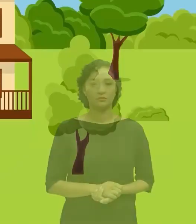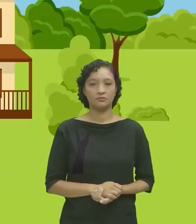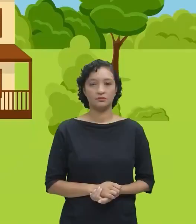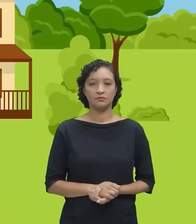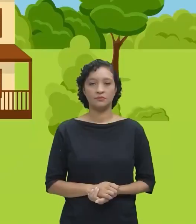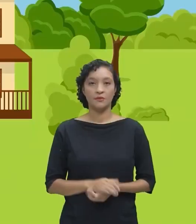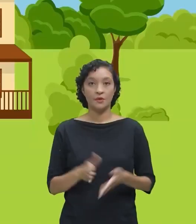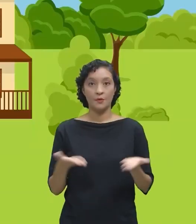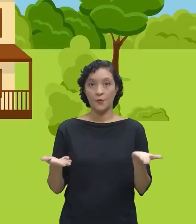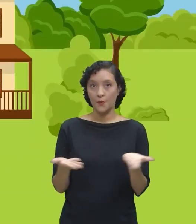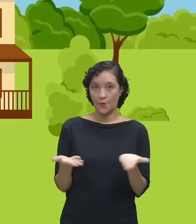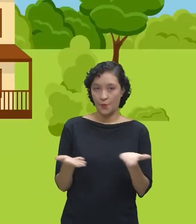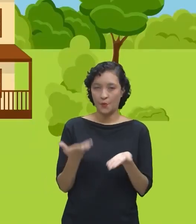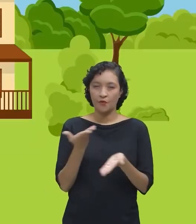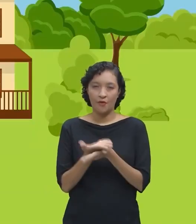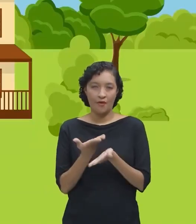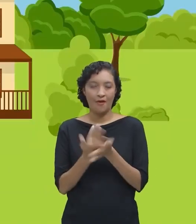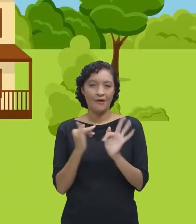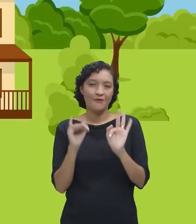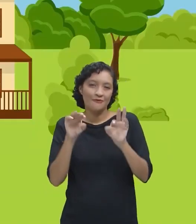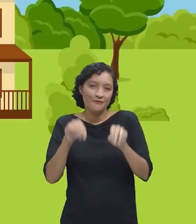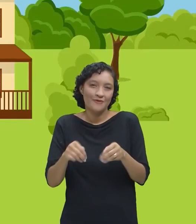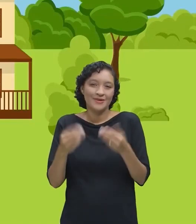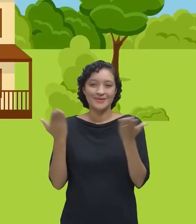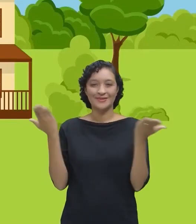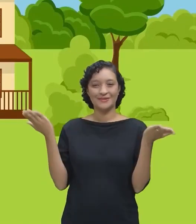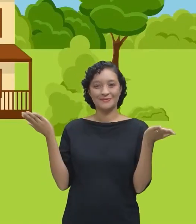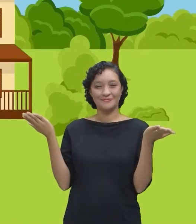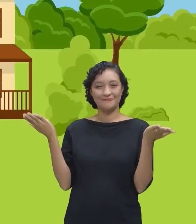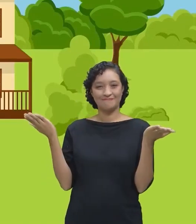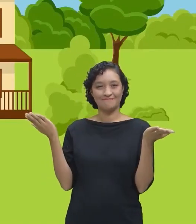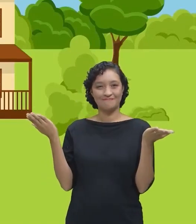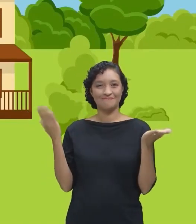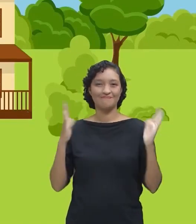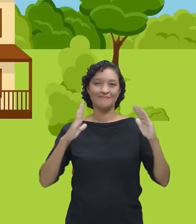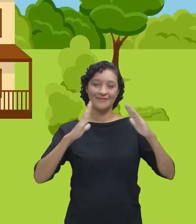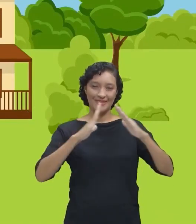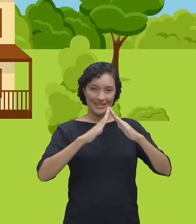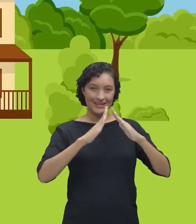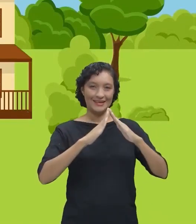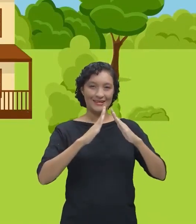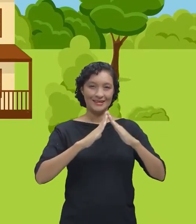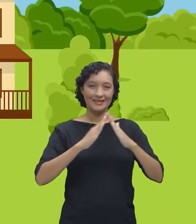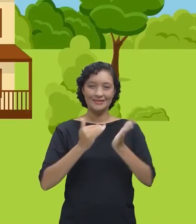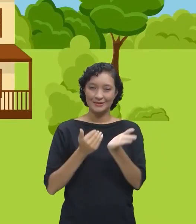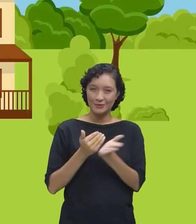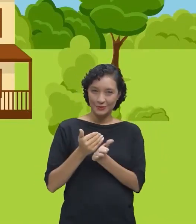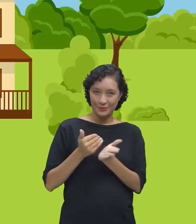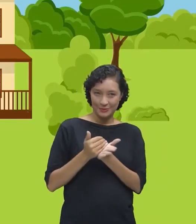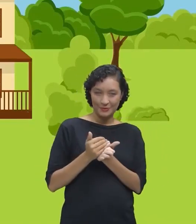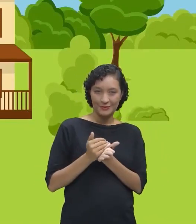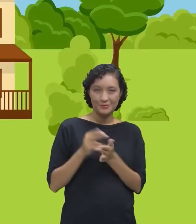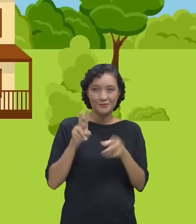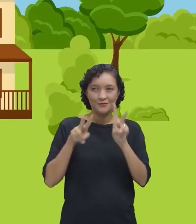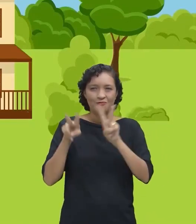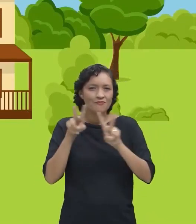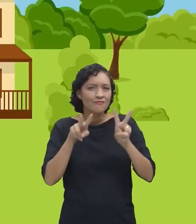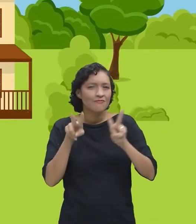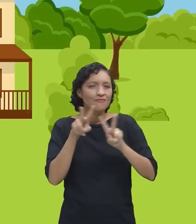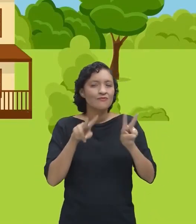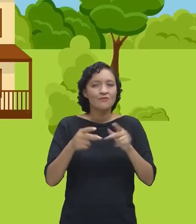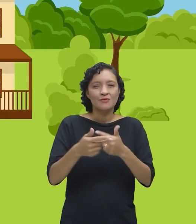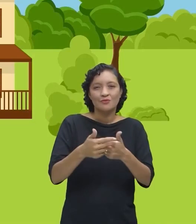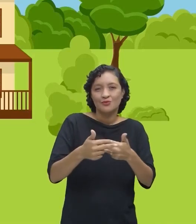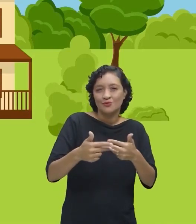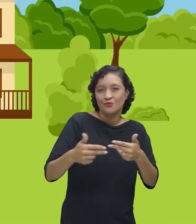E hoje nossa aula se encerra aqui, ó. Eu na frente da casa que nós iniciamos, que nós vimos